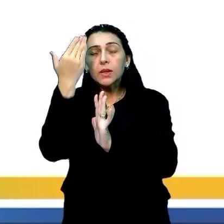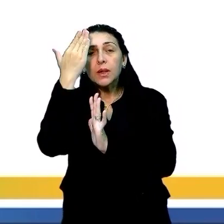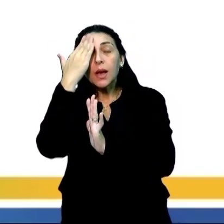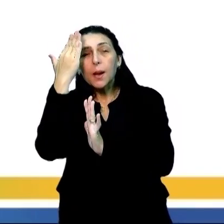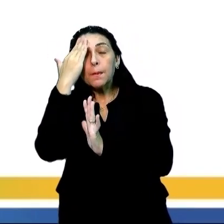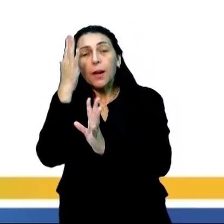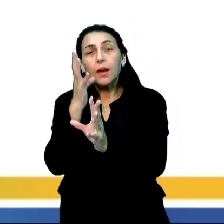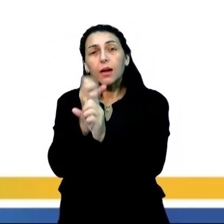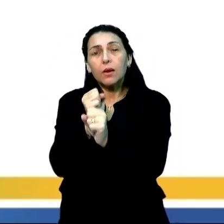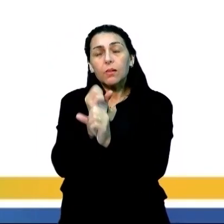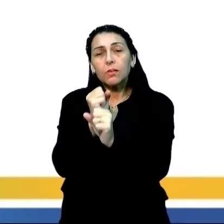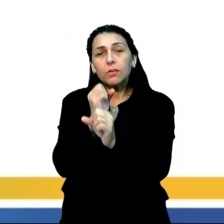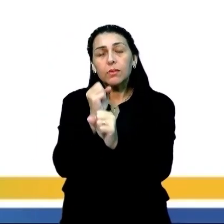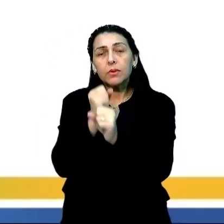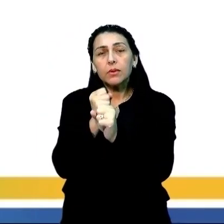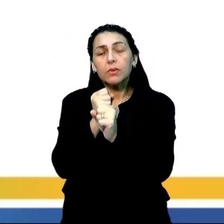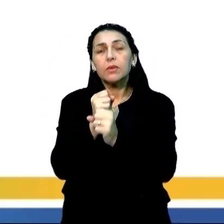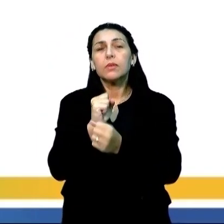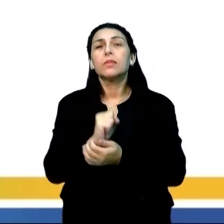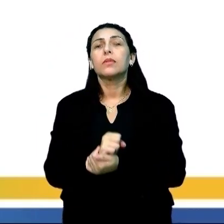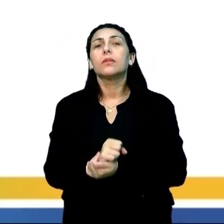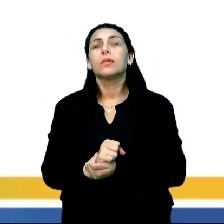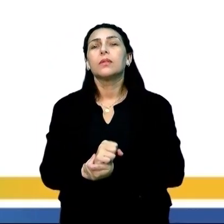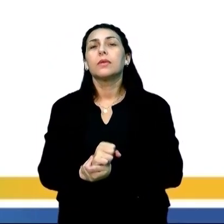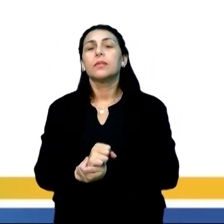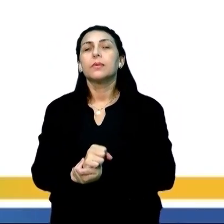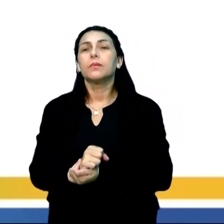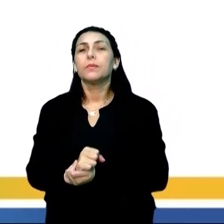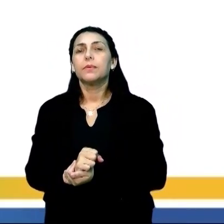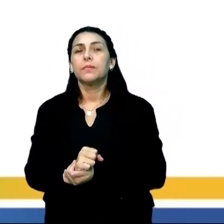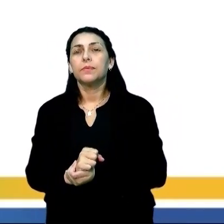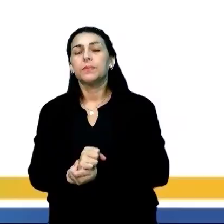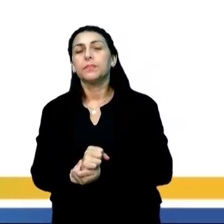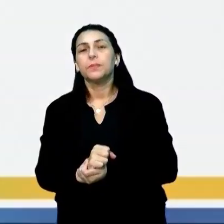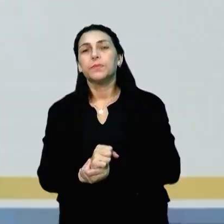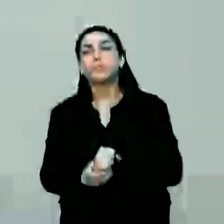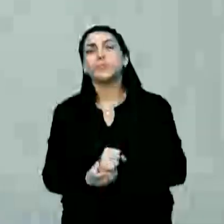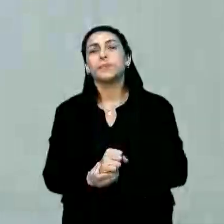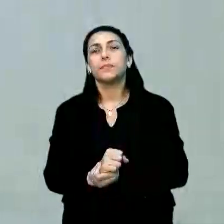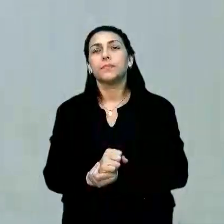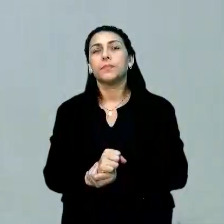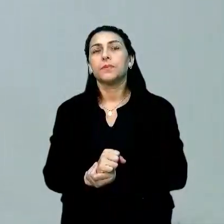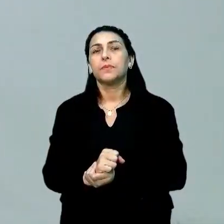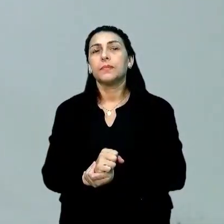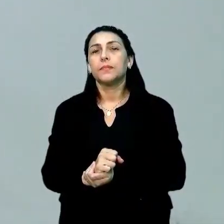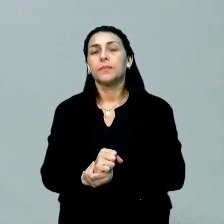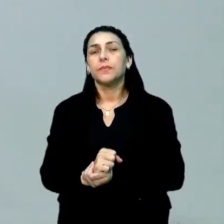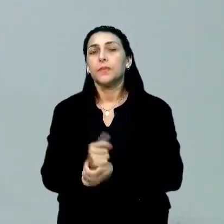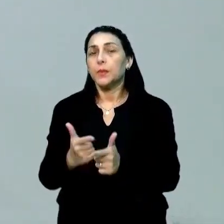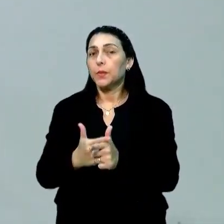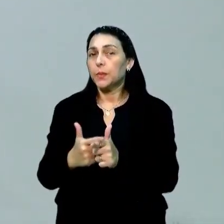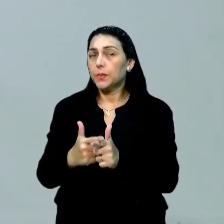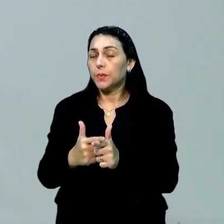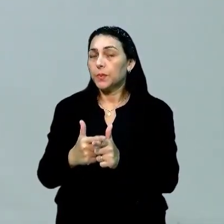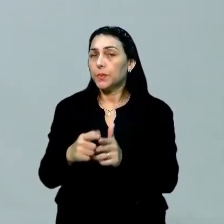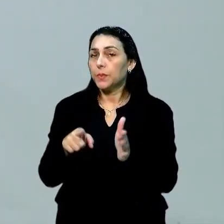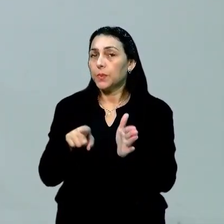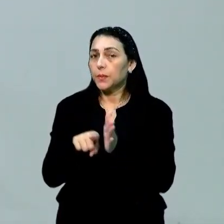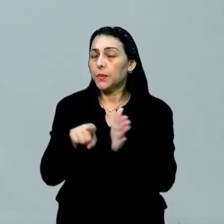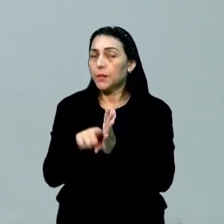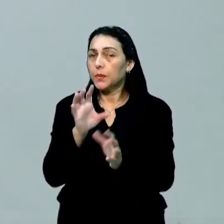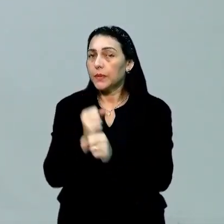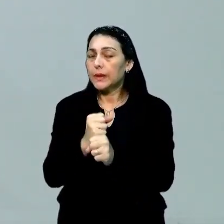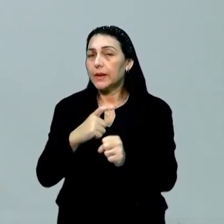saber calcular, tá? Saber calculá-la ou calcular qualquer tipo de situação. Tem